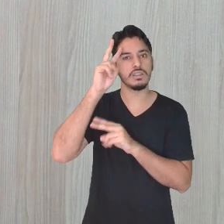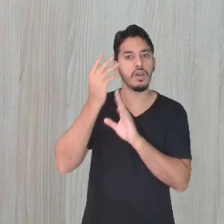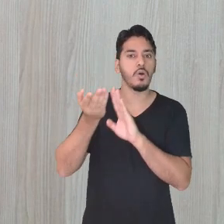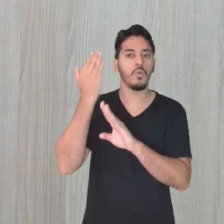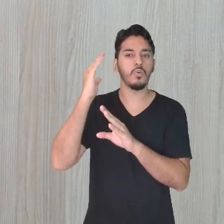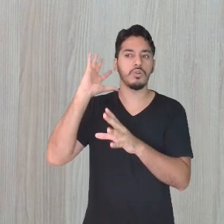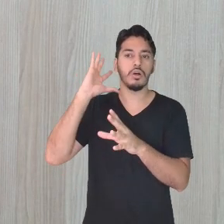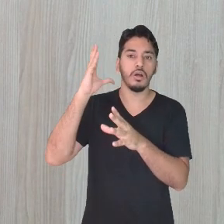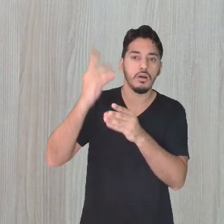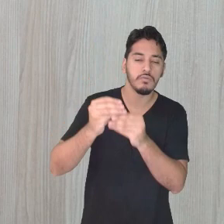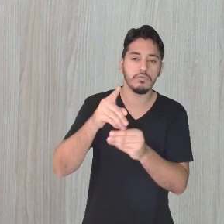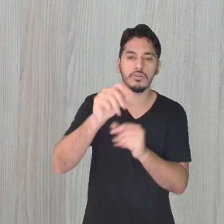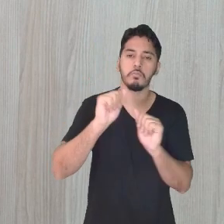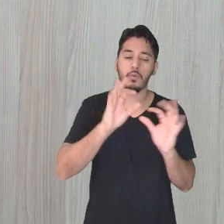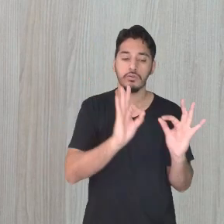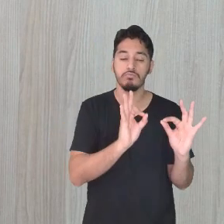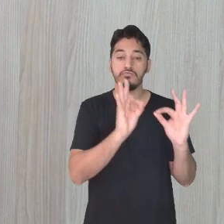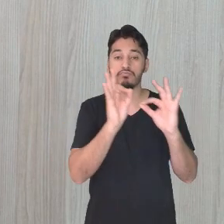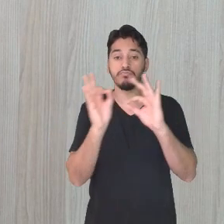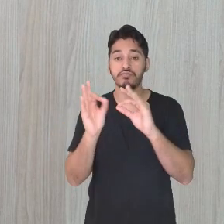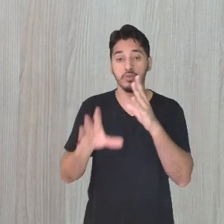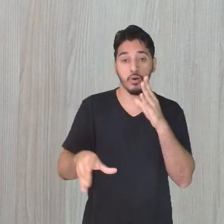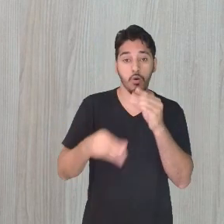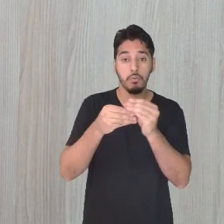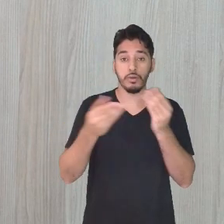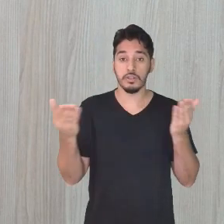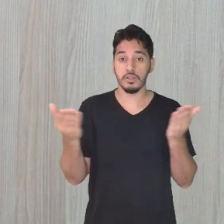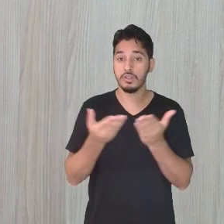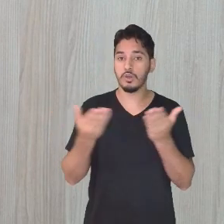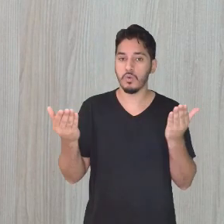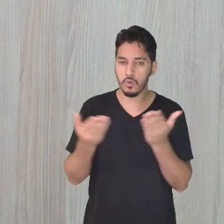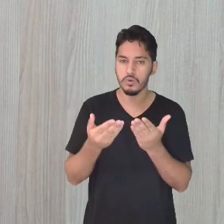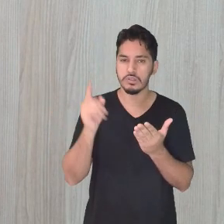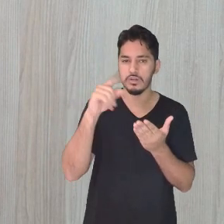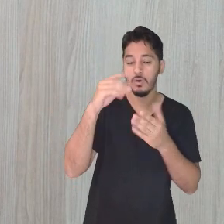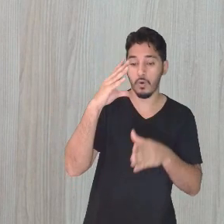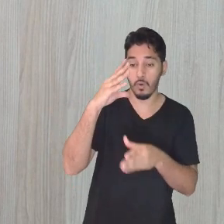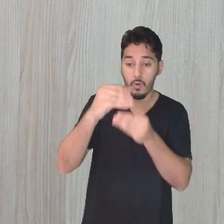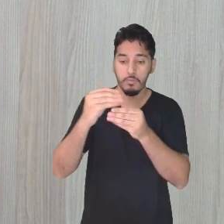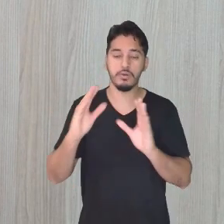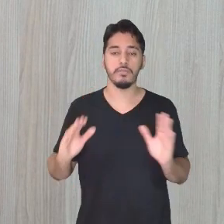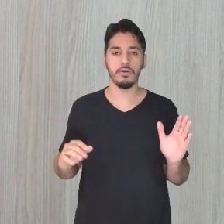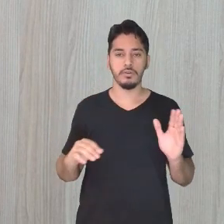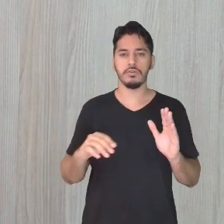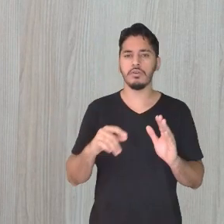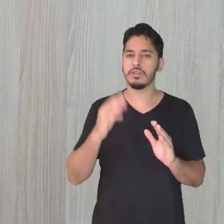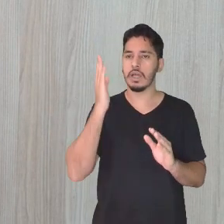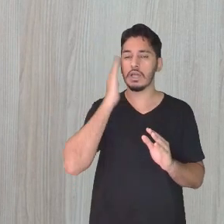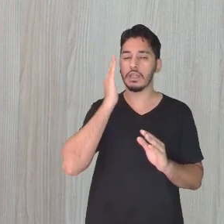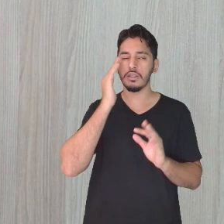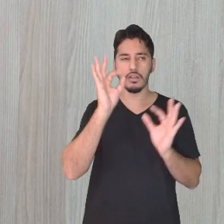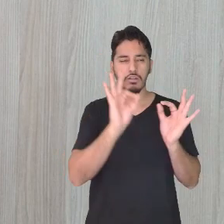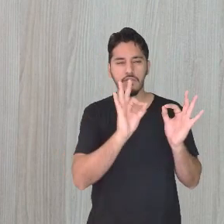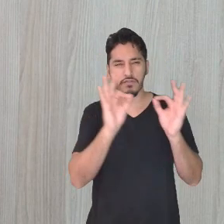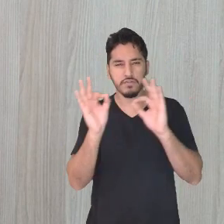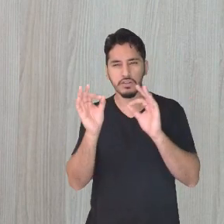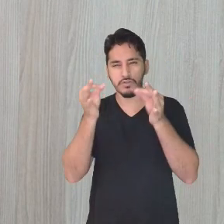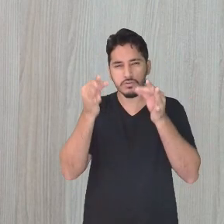podem assistir também, que complementa, essa aula é um complemento também, e eles estão entendendo bem, viram